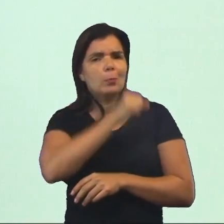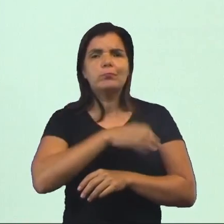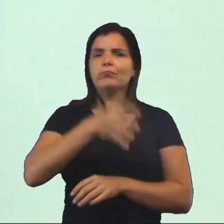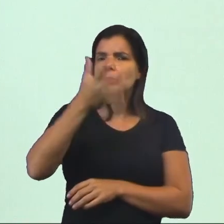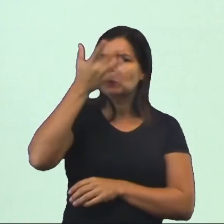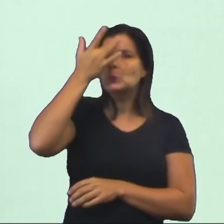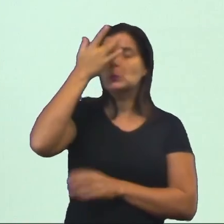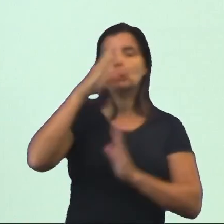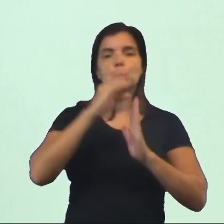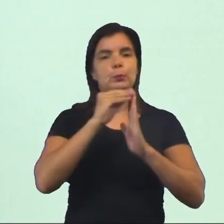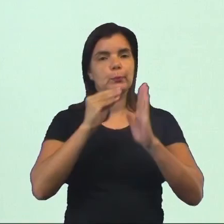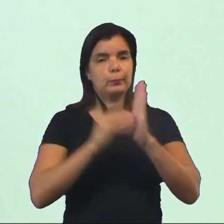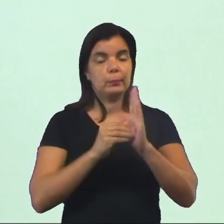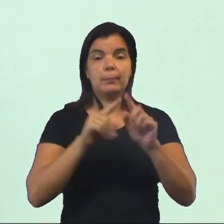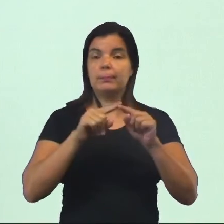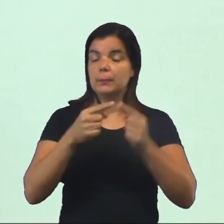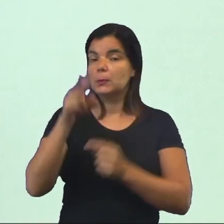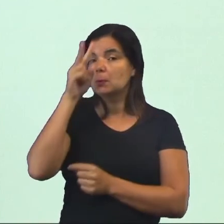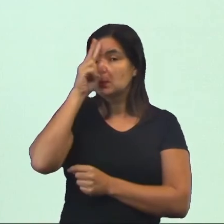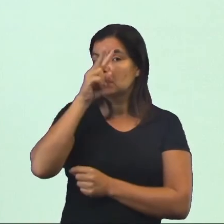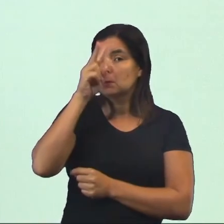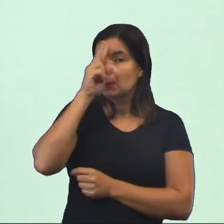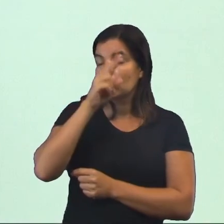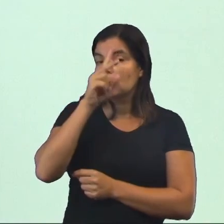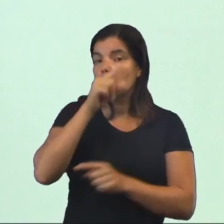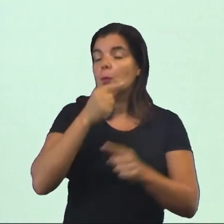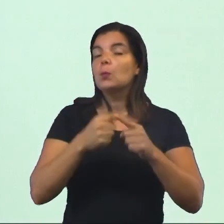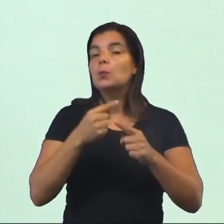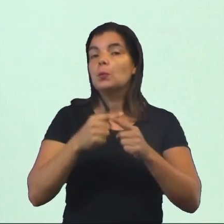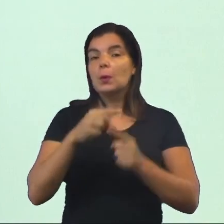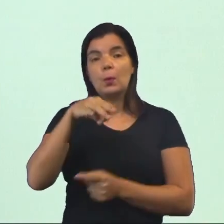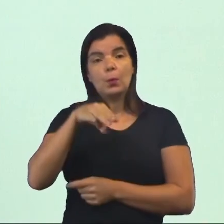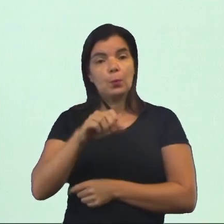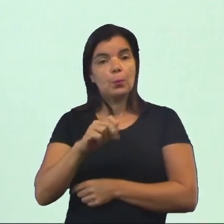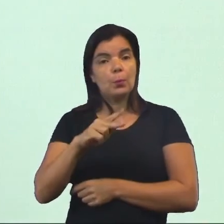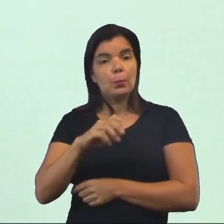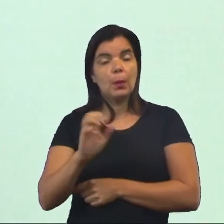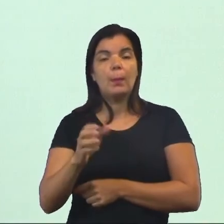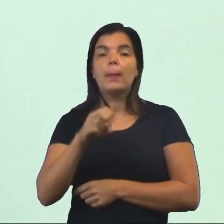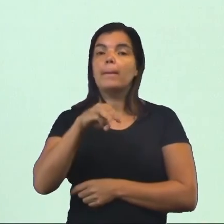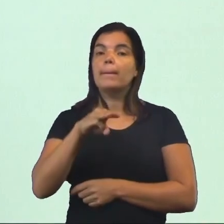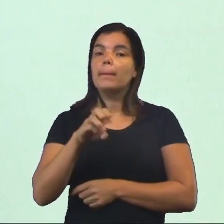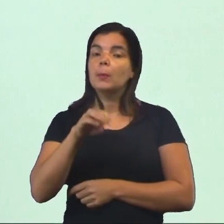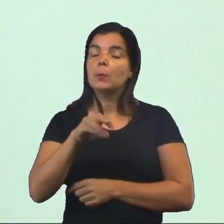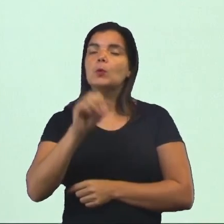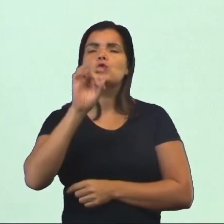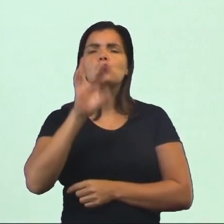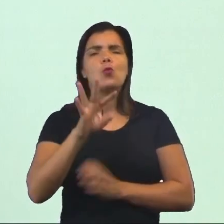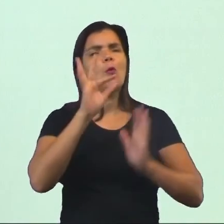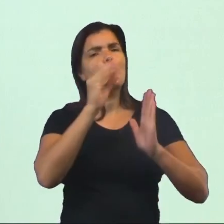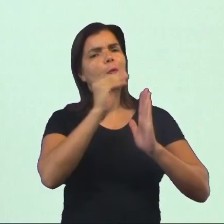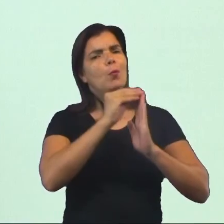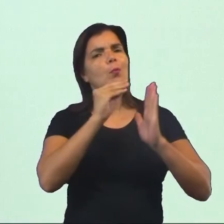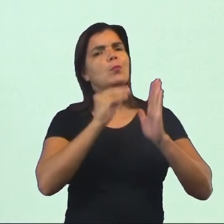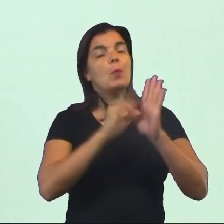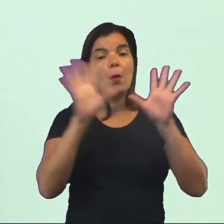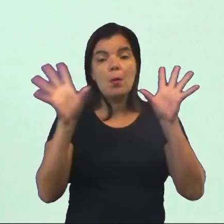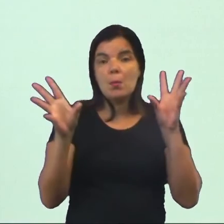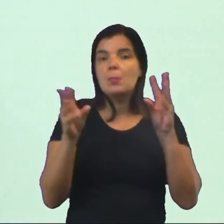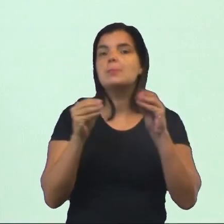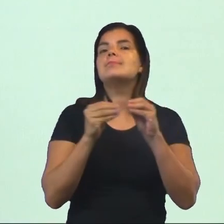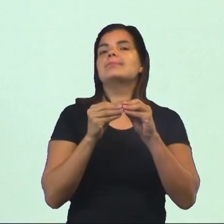assimilar um conteúdo. Mas lembrando que no mapa mental se trabalha apenas tópicos, é algo